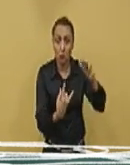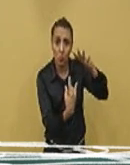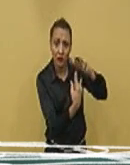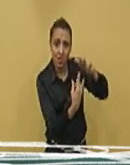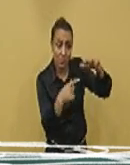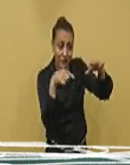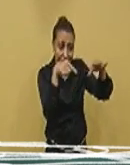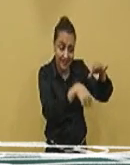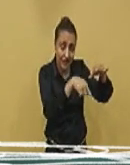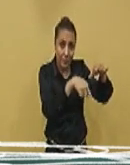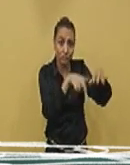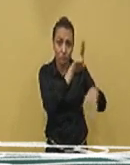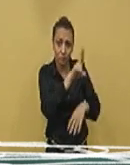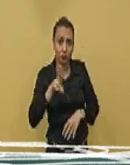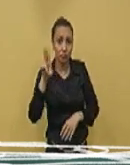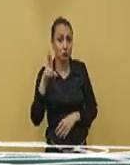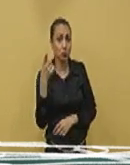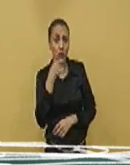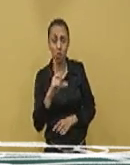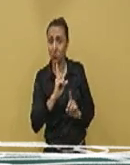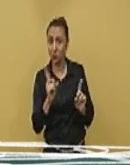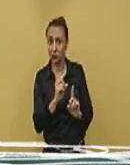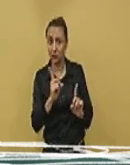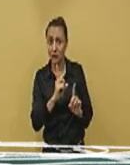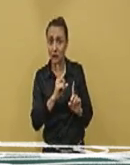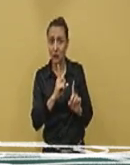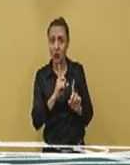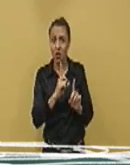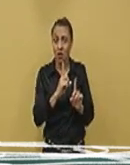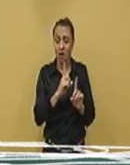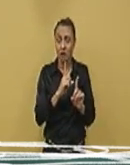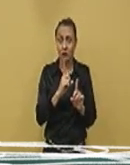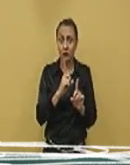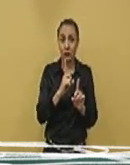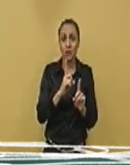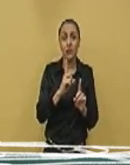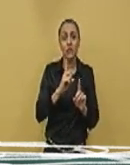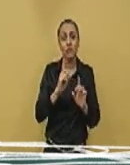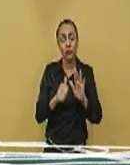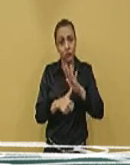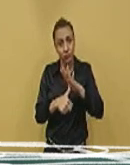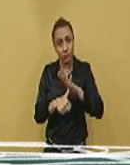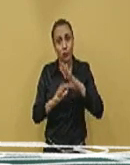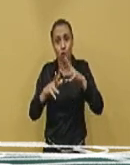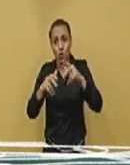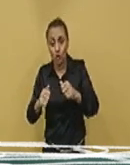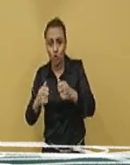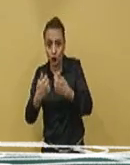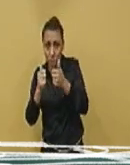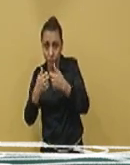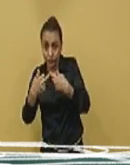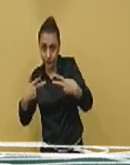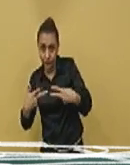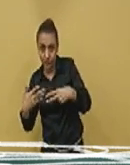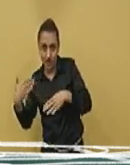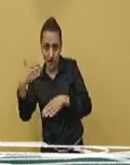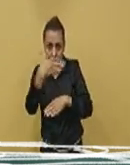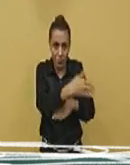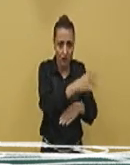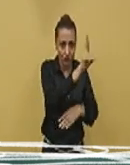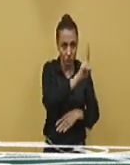dentro da universidade. E seria do lado da reitoria. E aí todo o transporte de dentro da universidade, para